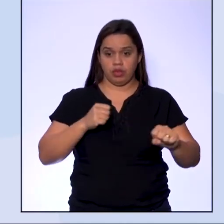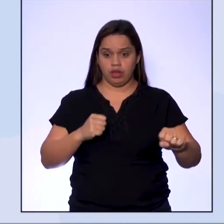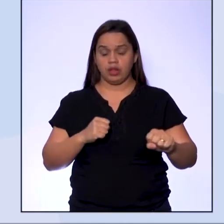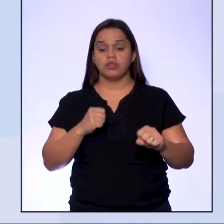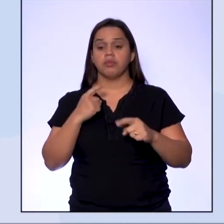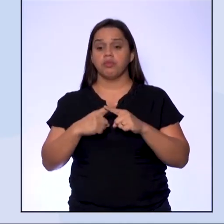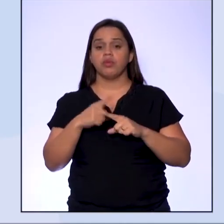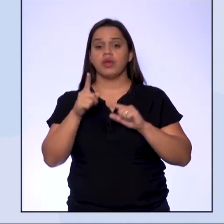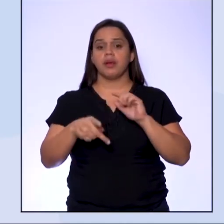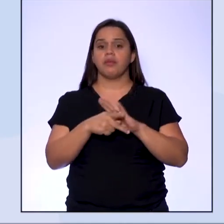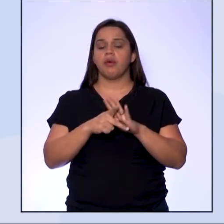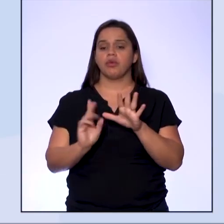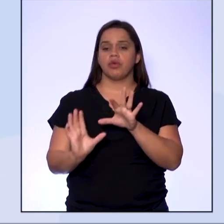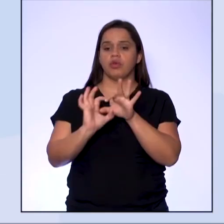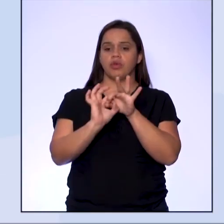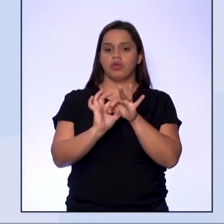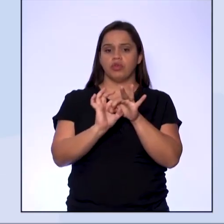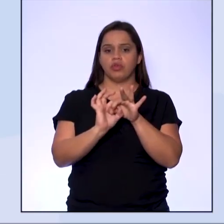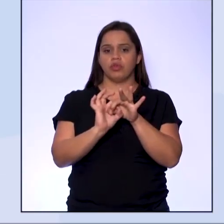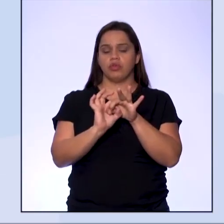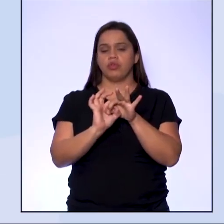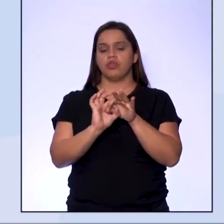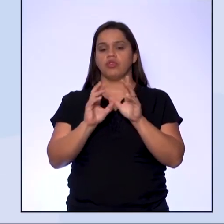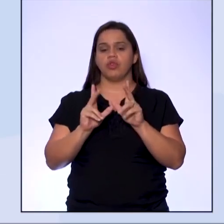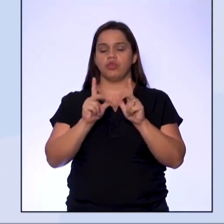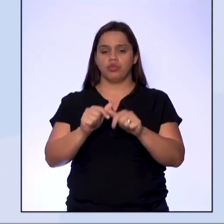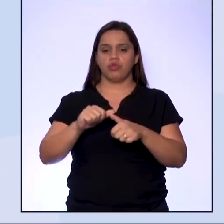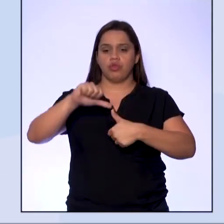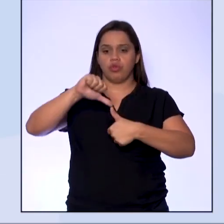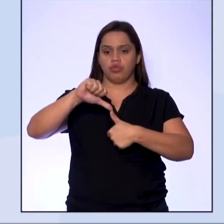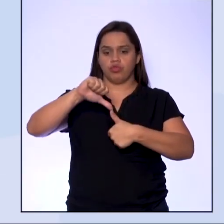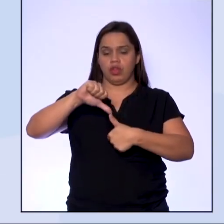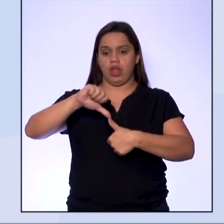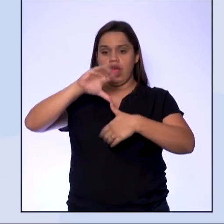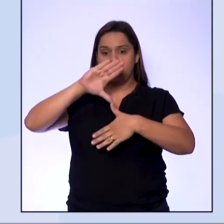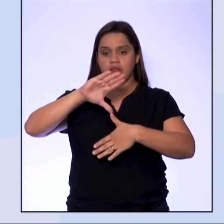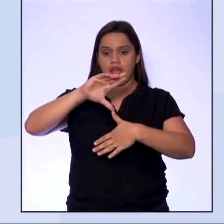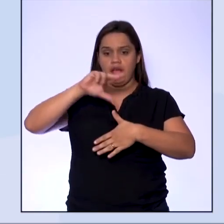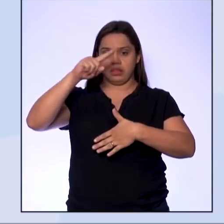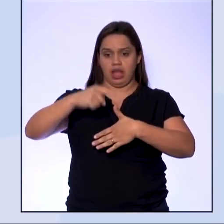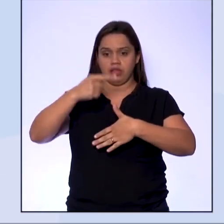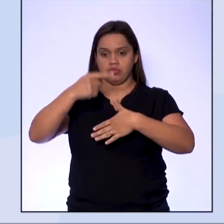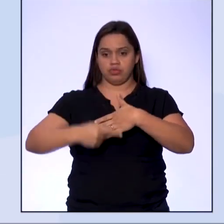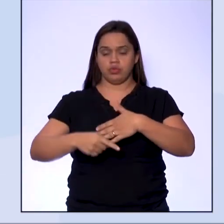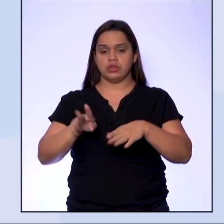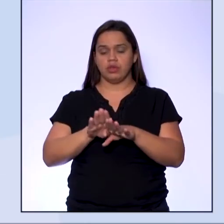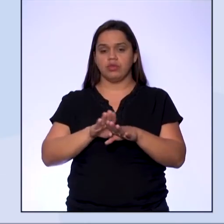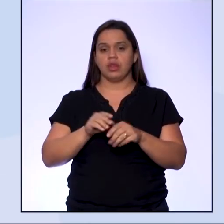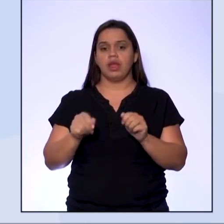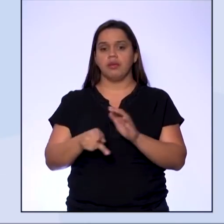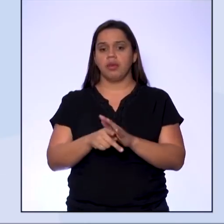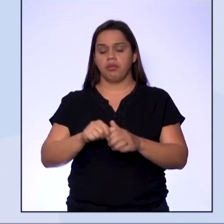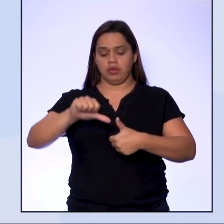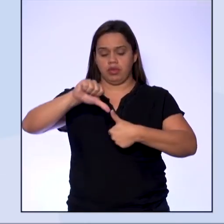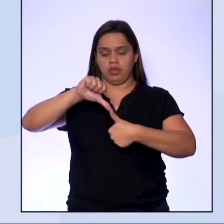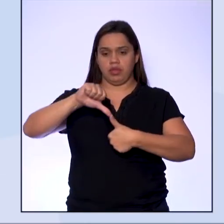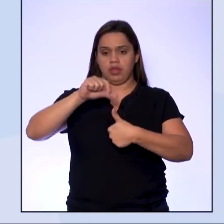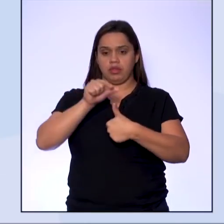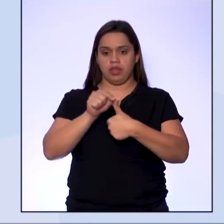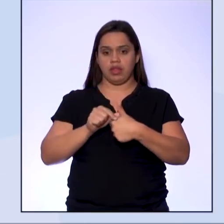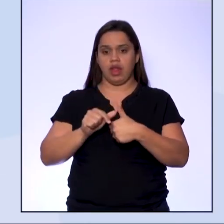uma sub-região que ela é dividida em duas. Nós temos a América Central continental, que é o istmo